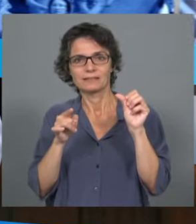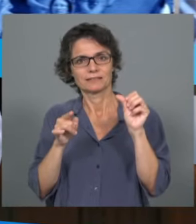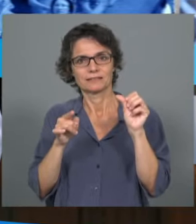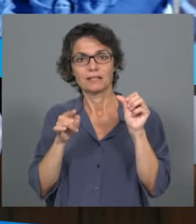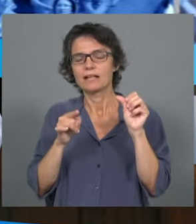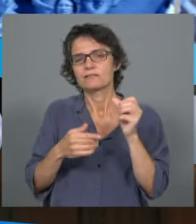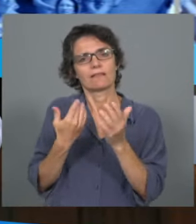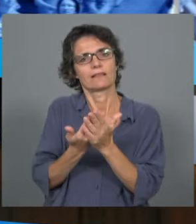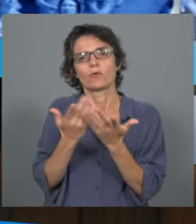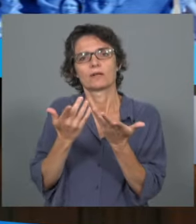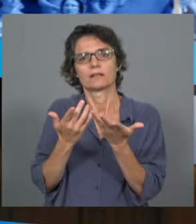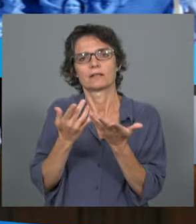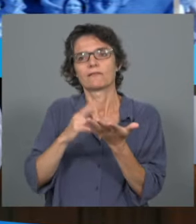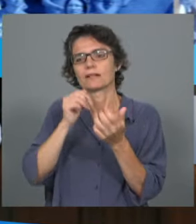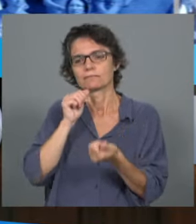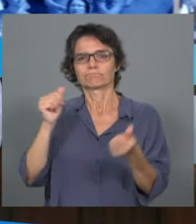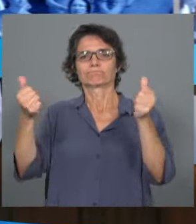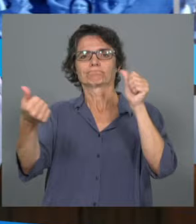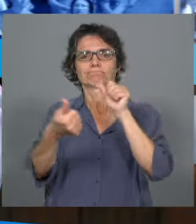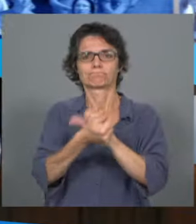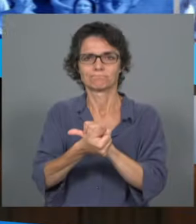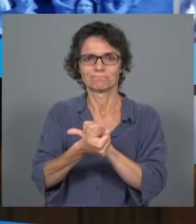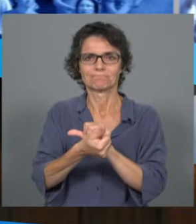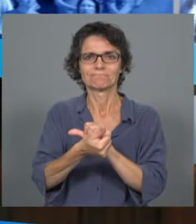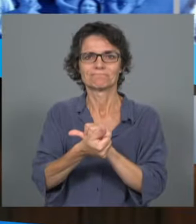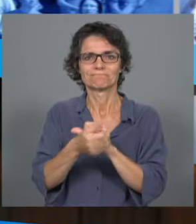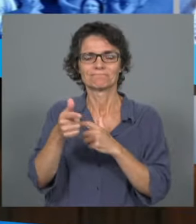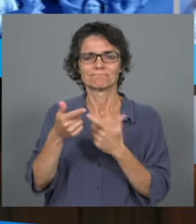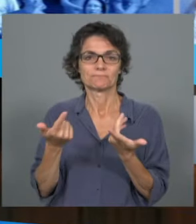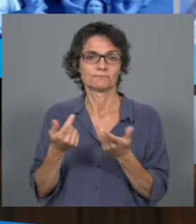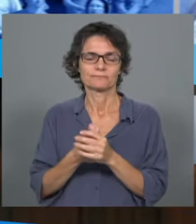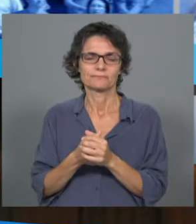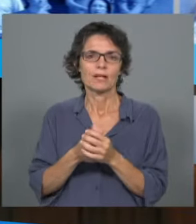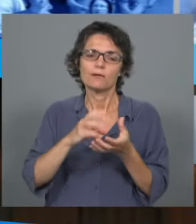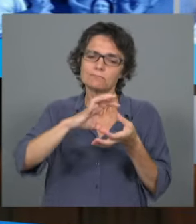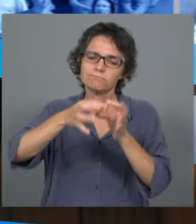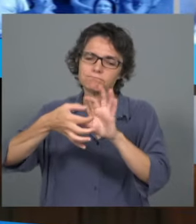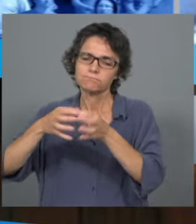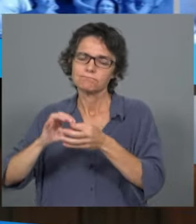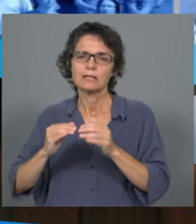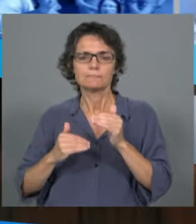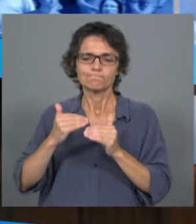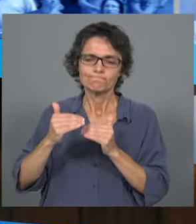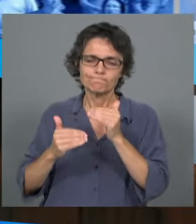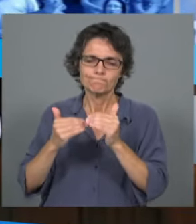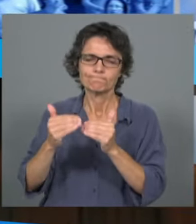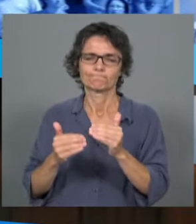esta capilaridade que depois acaba por se alargar e por atingir muitos outros. Mas é um processo de conversão gradual. Não